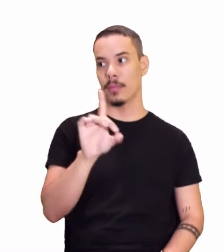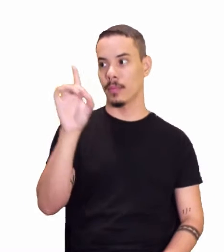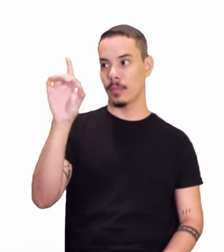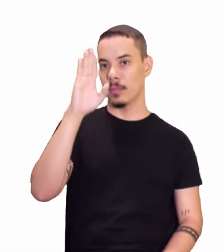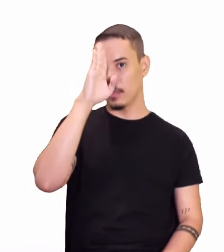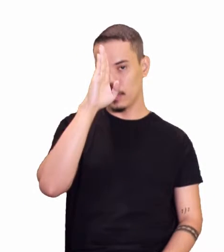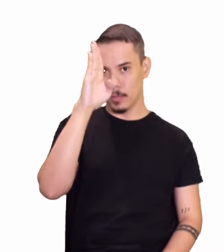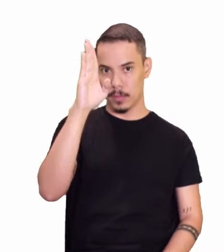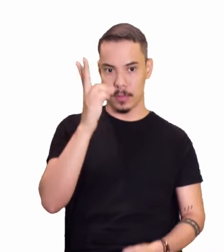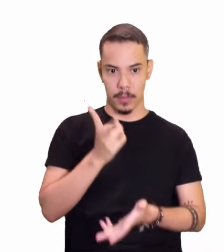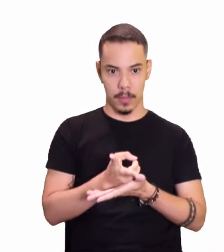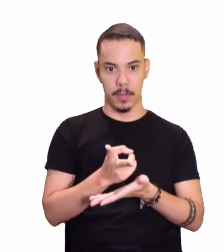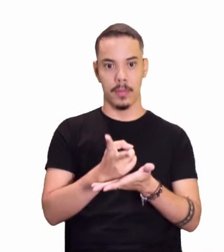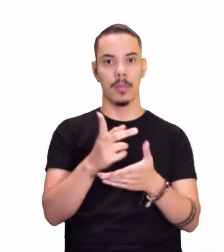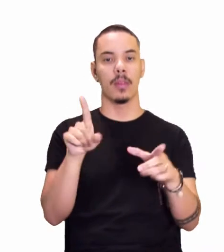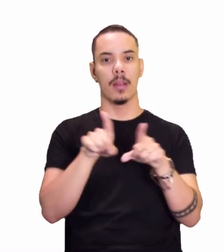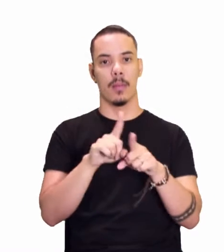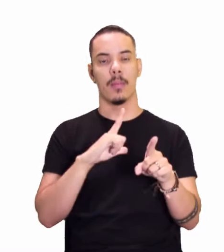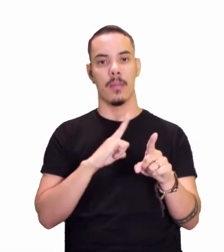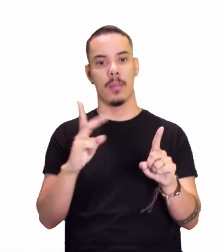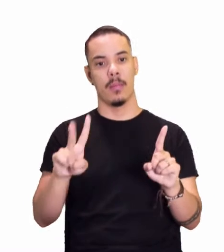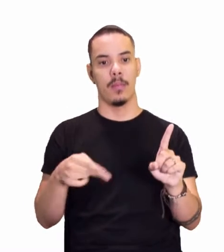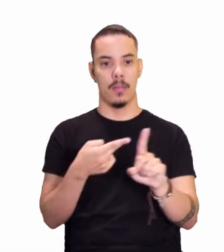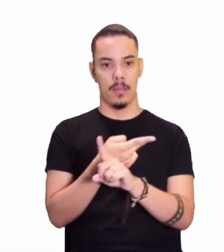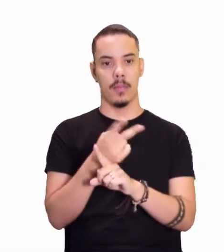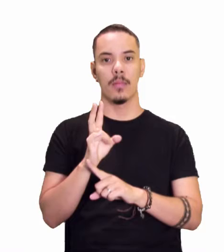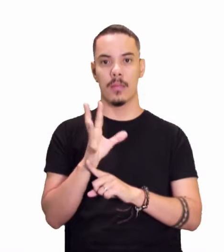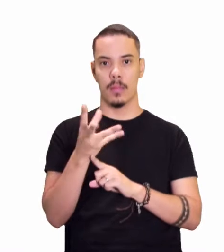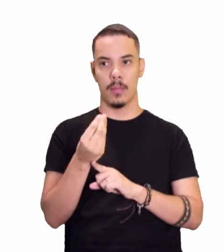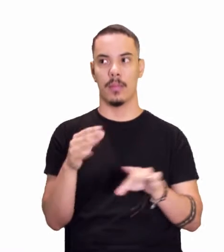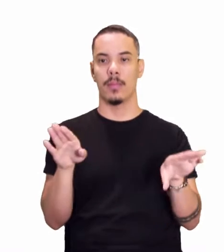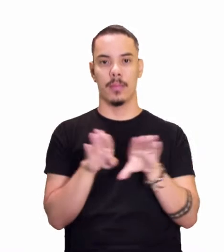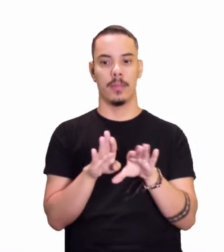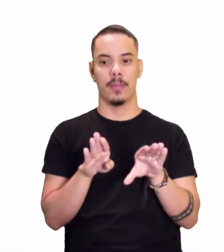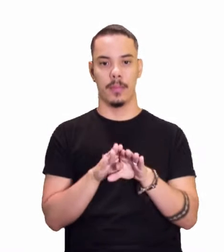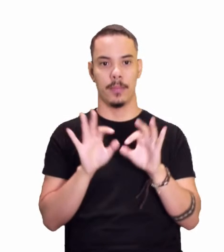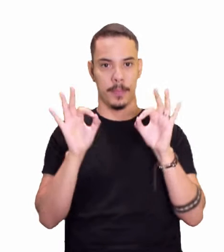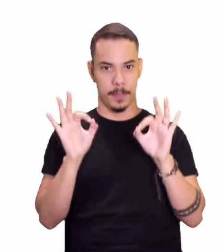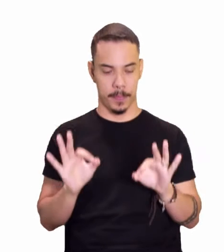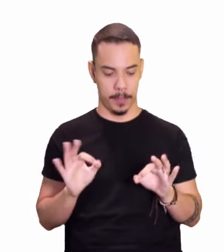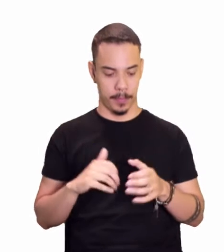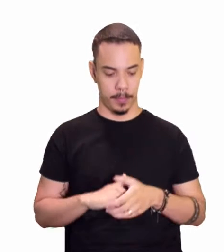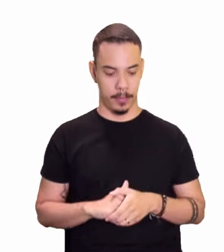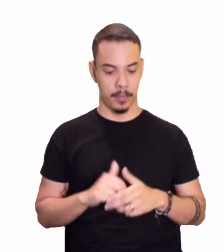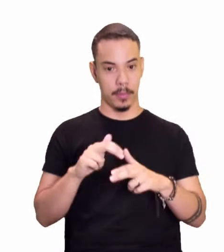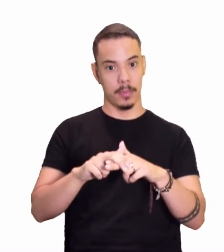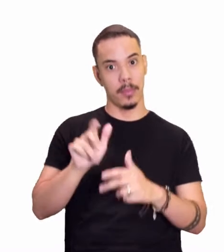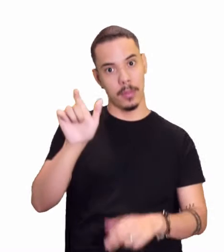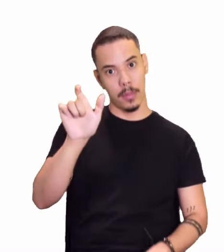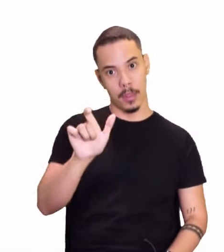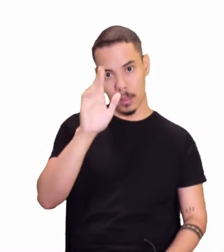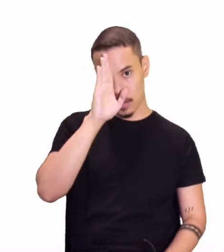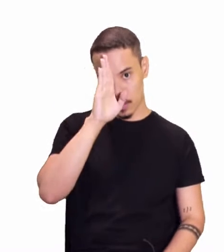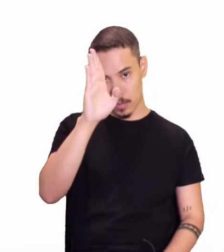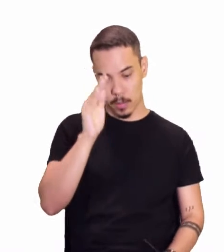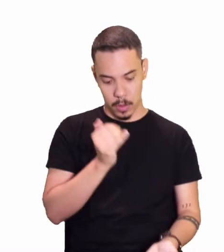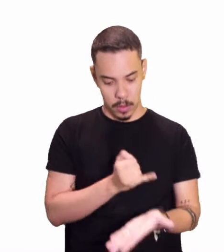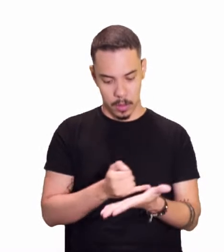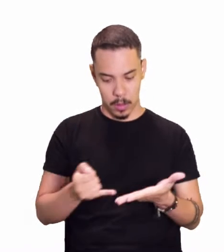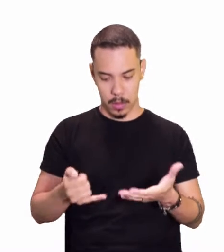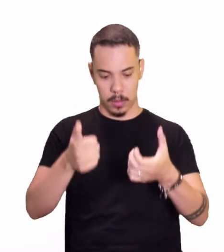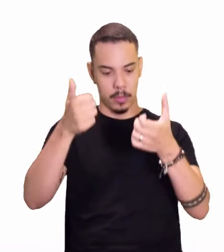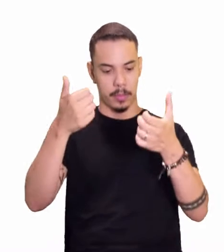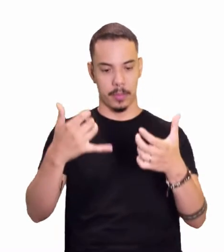sendo o centro ali, vamos ter passagem artística também, tá certo? Beleza, então essas palavras-chave para o início do conceito